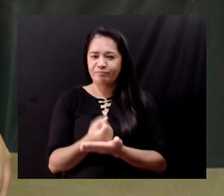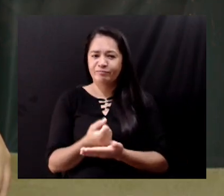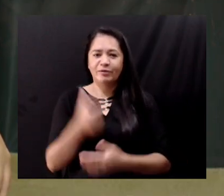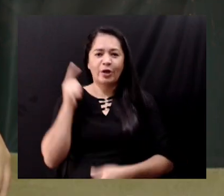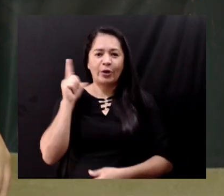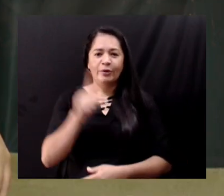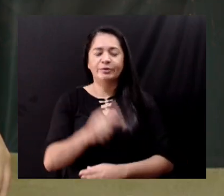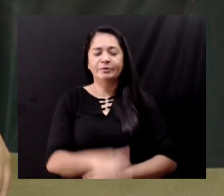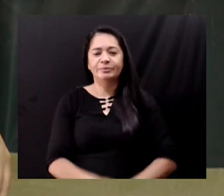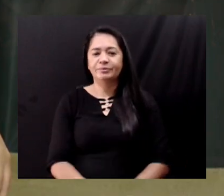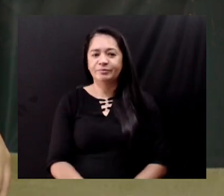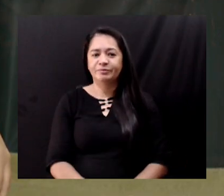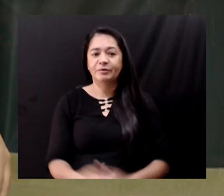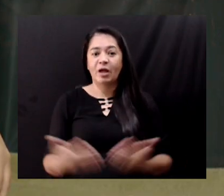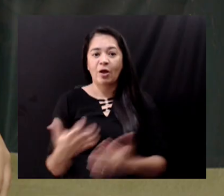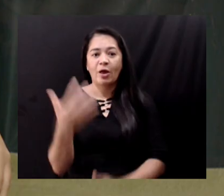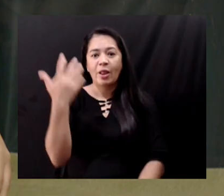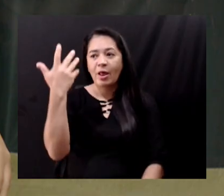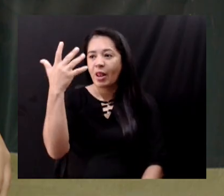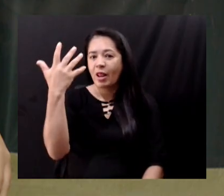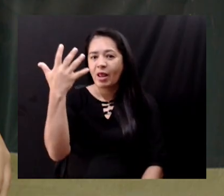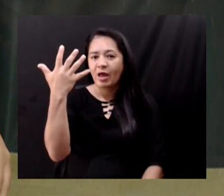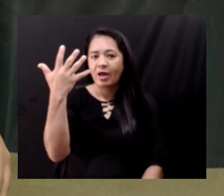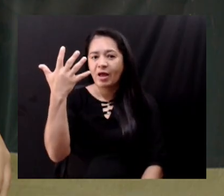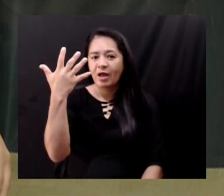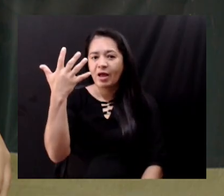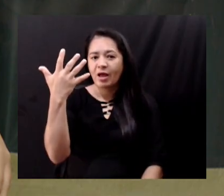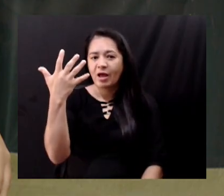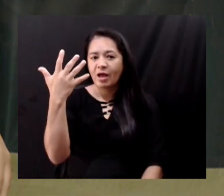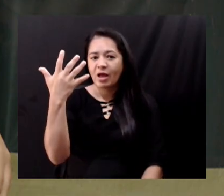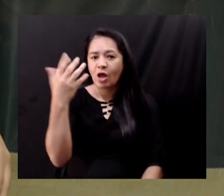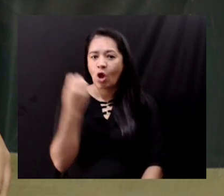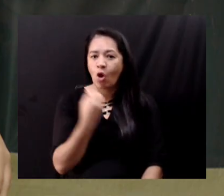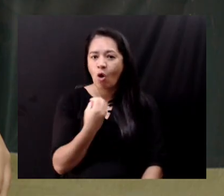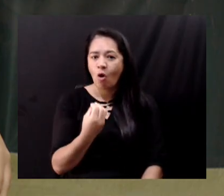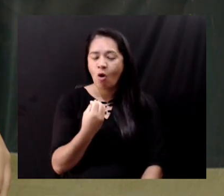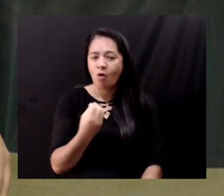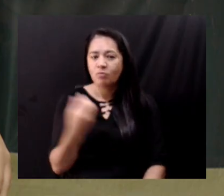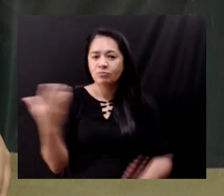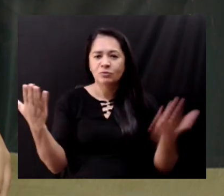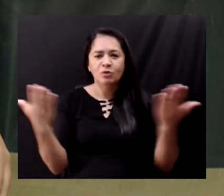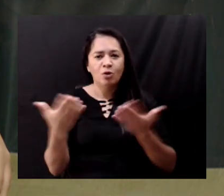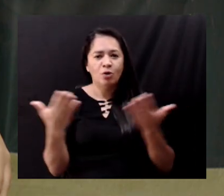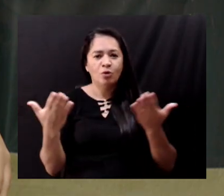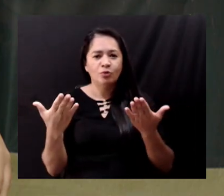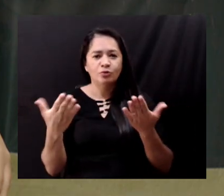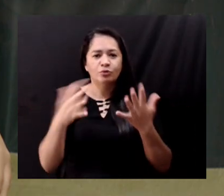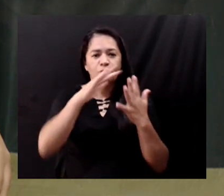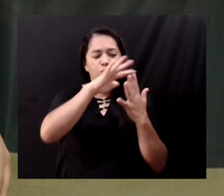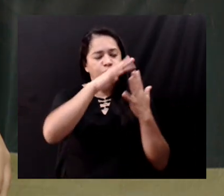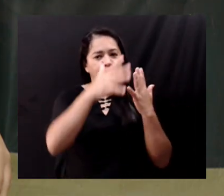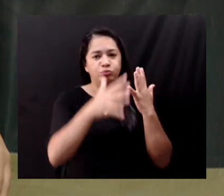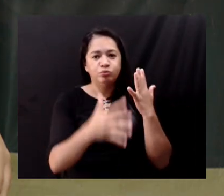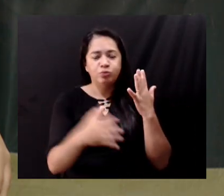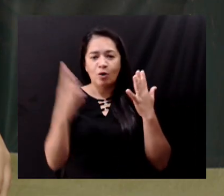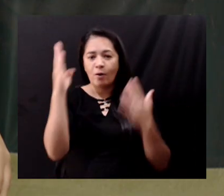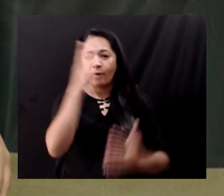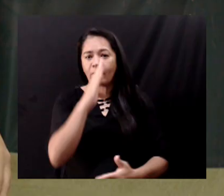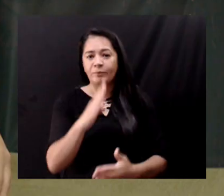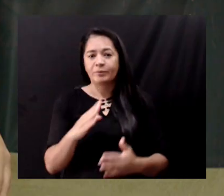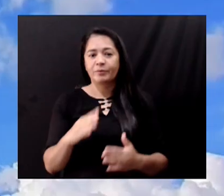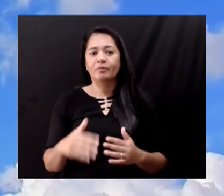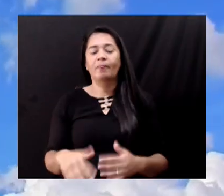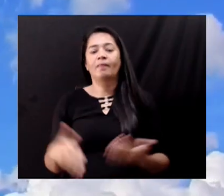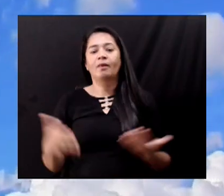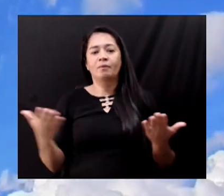tempo chegando, como é que fica a previsão hoje, hein? Outono brasileiro. A previsão de hoje, de acordo com o CEPAGRE, é de